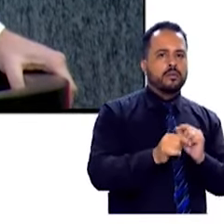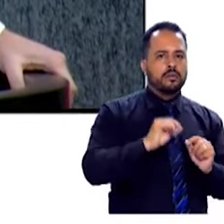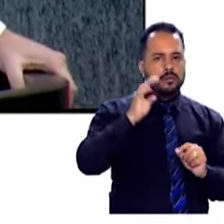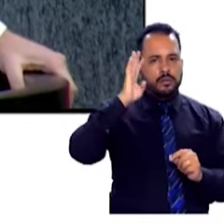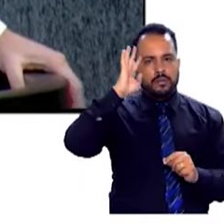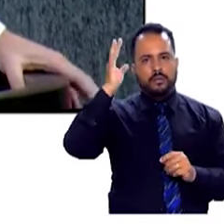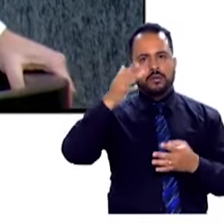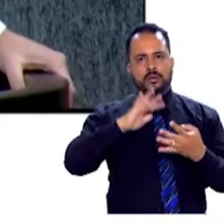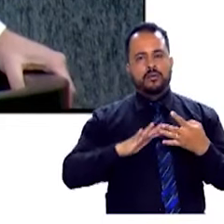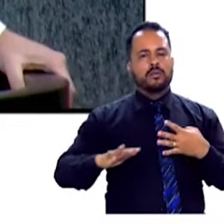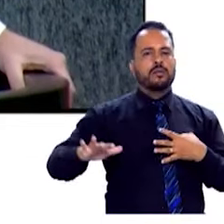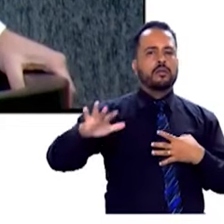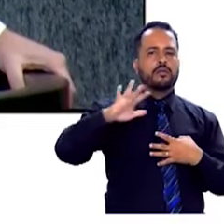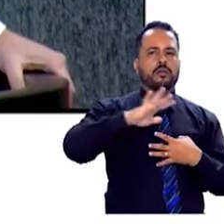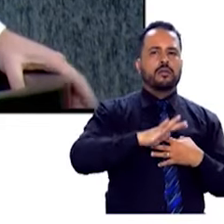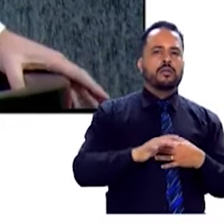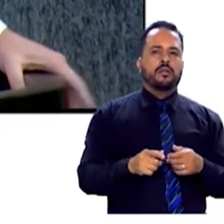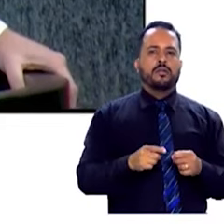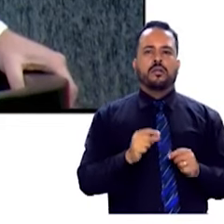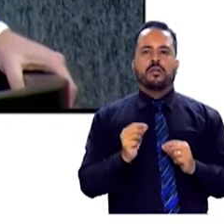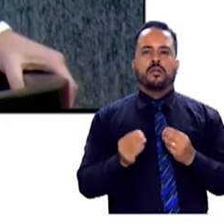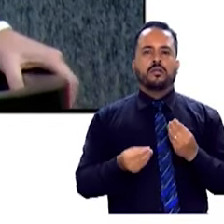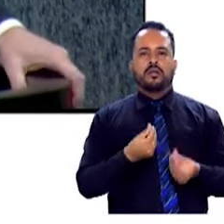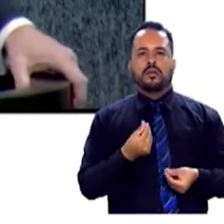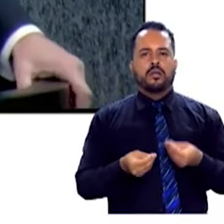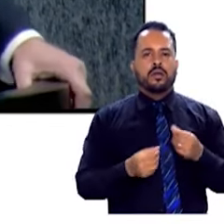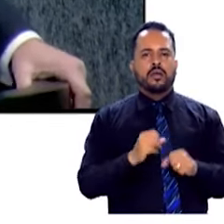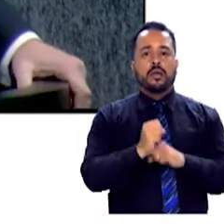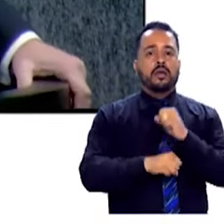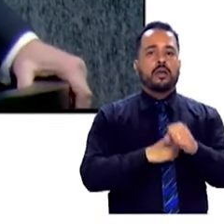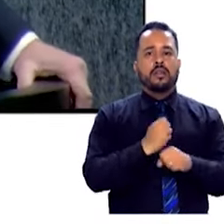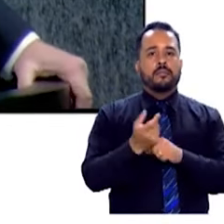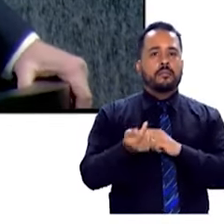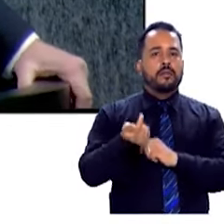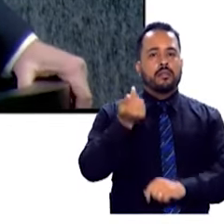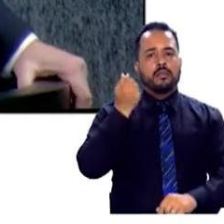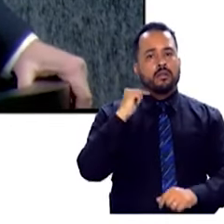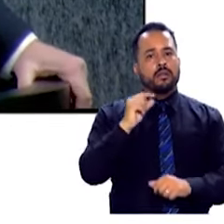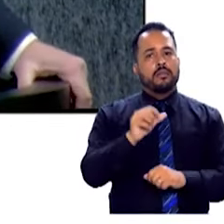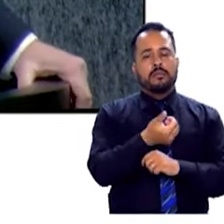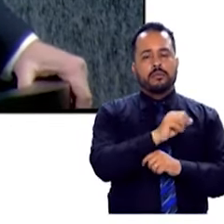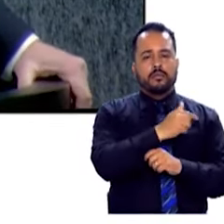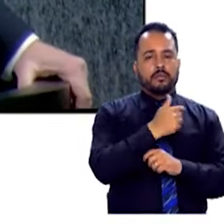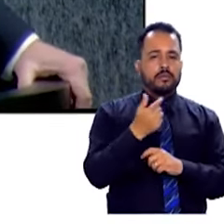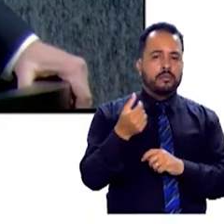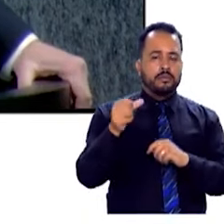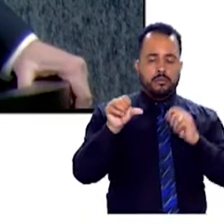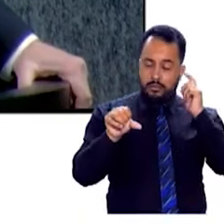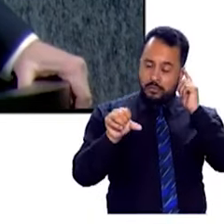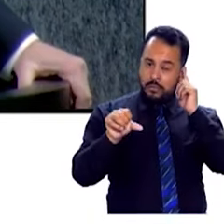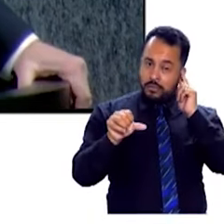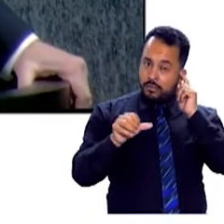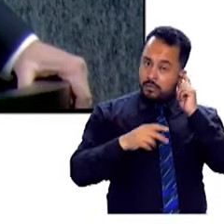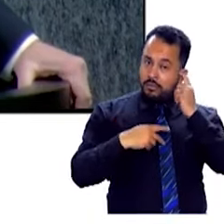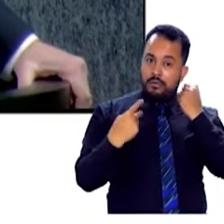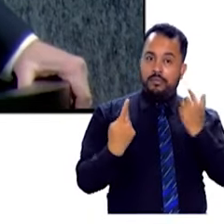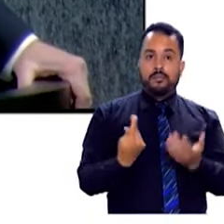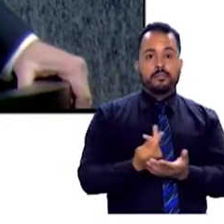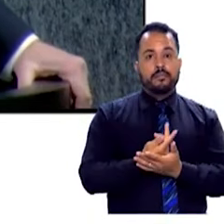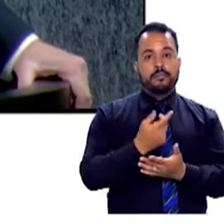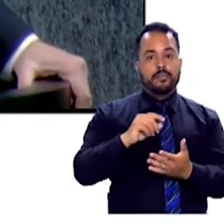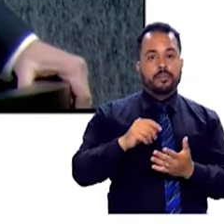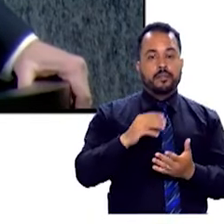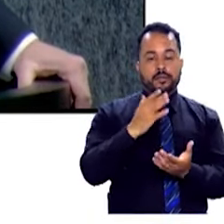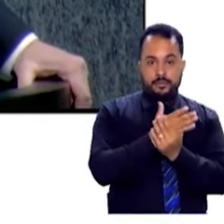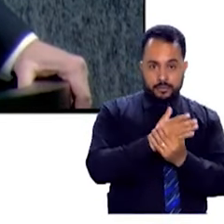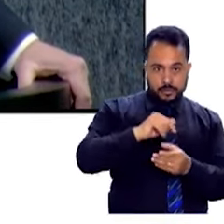eh eh no ano passado acho que desde desde 2009 acho que o maior número de casos que foi decidido e os números que